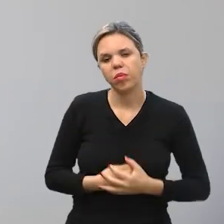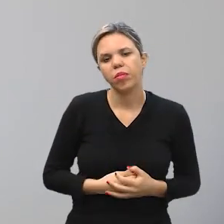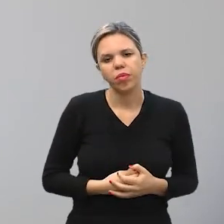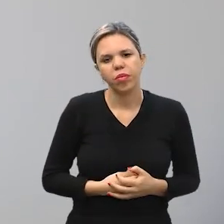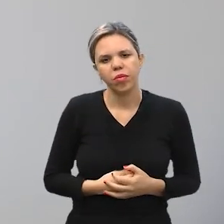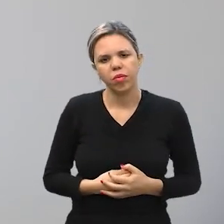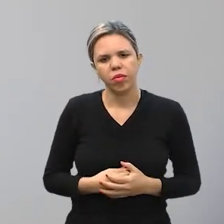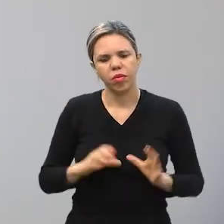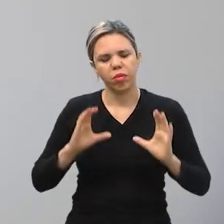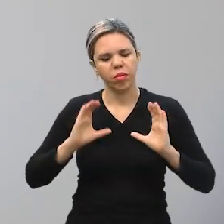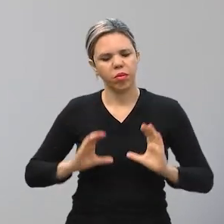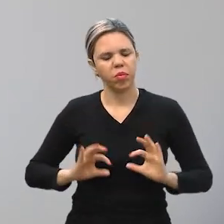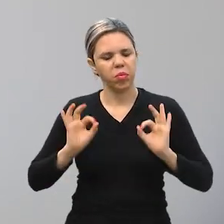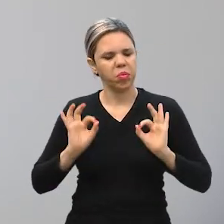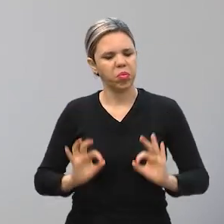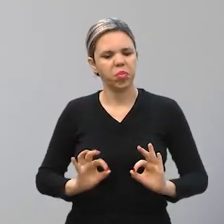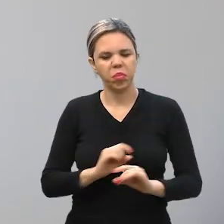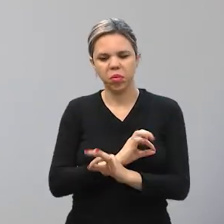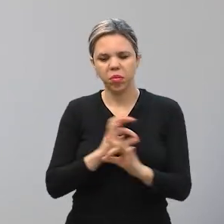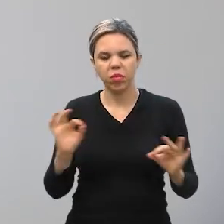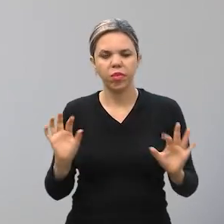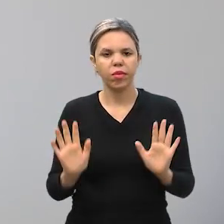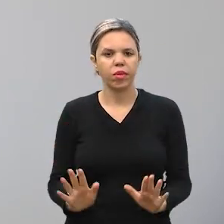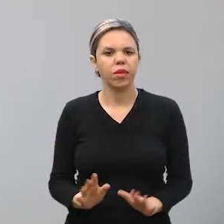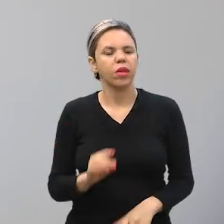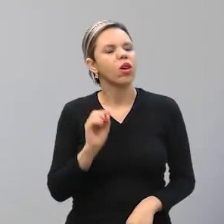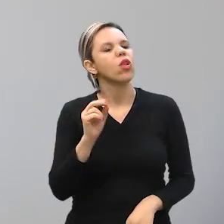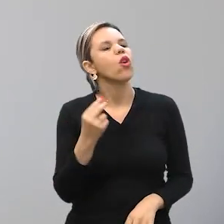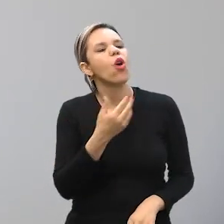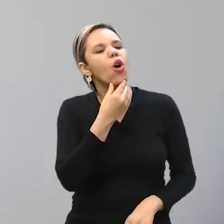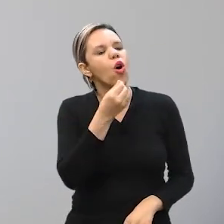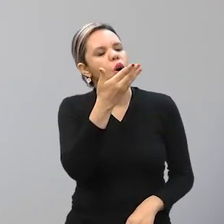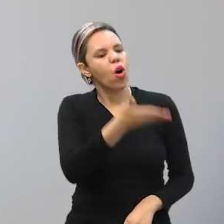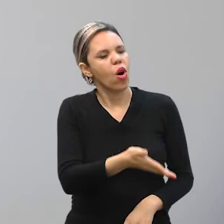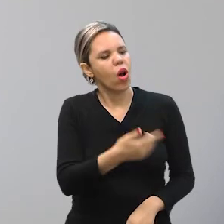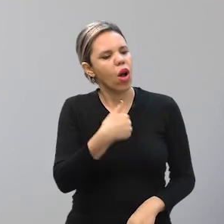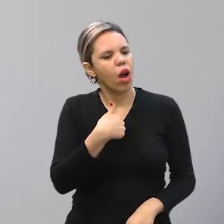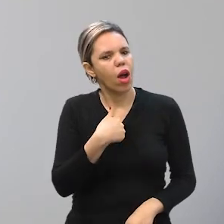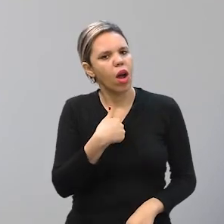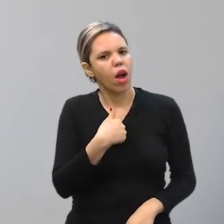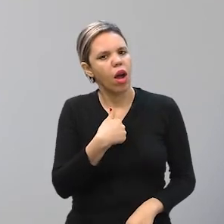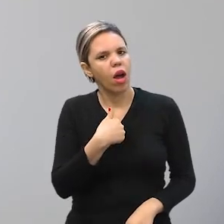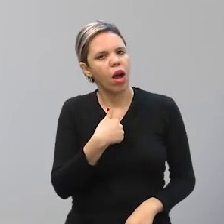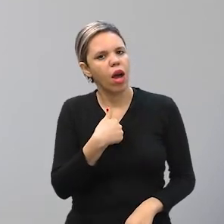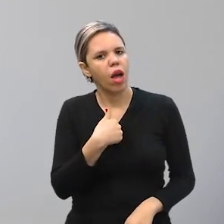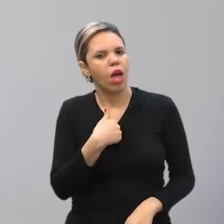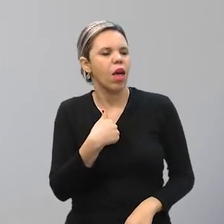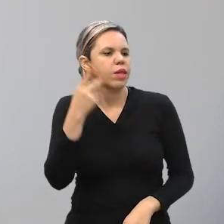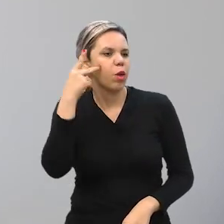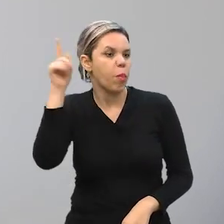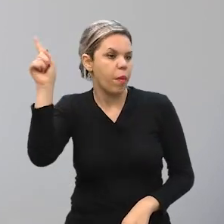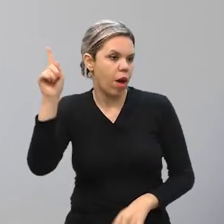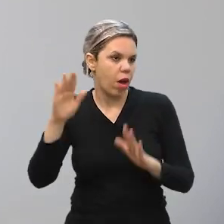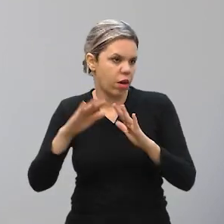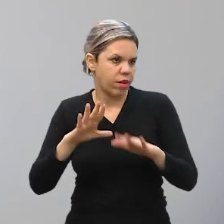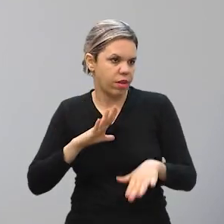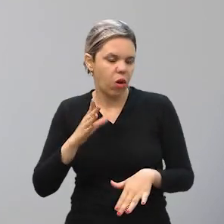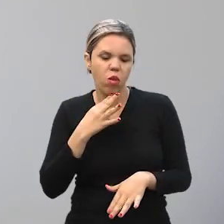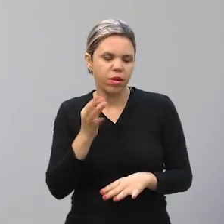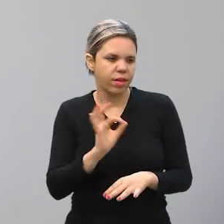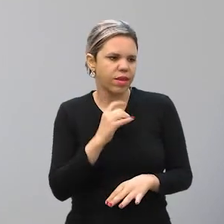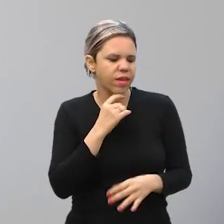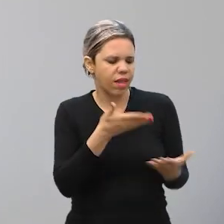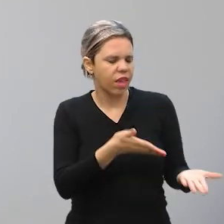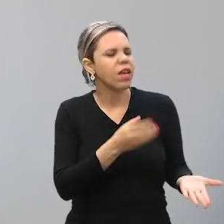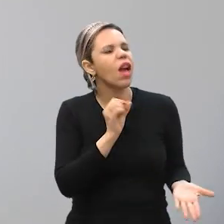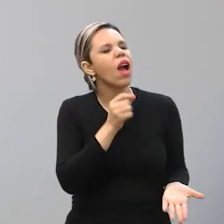Uma postura ereta. Eu falei assim, quem é aquele cara? Porque eu sou forasteira de São Paulo, não conhecia ninguém em Campinas. Quem é